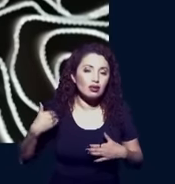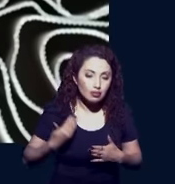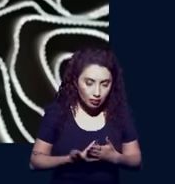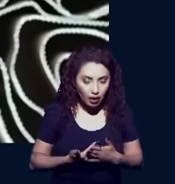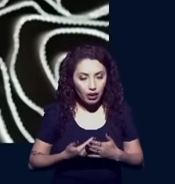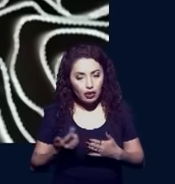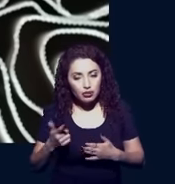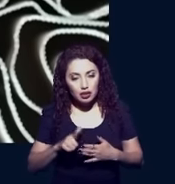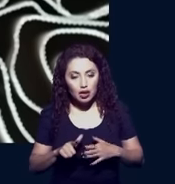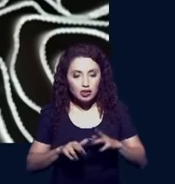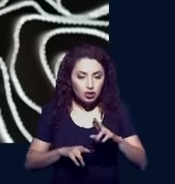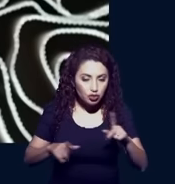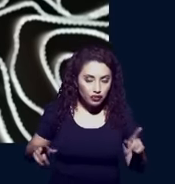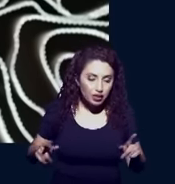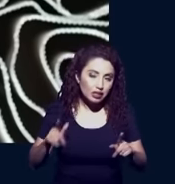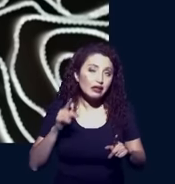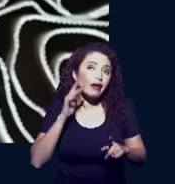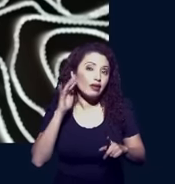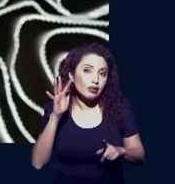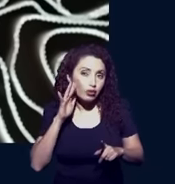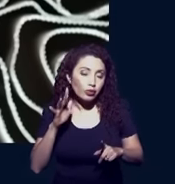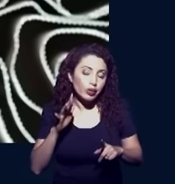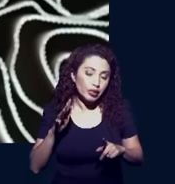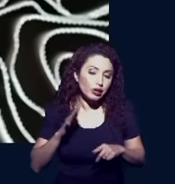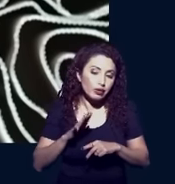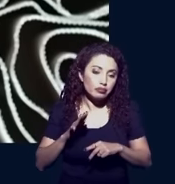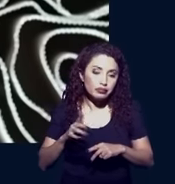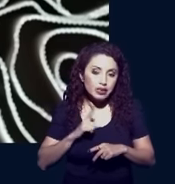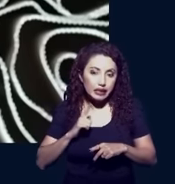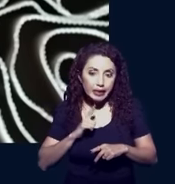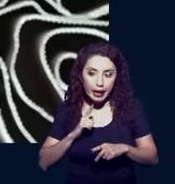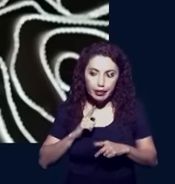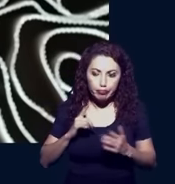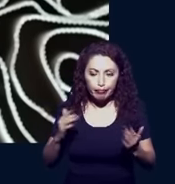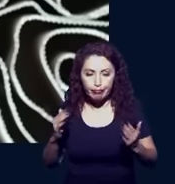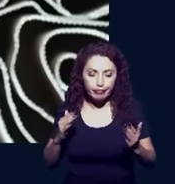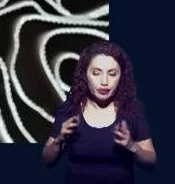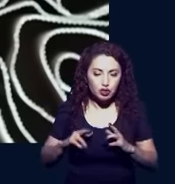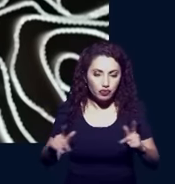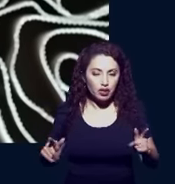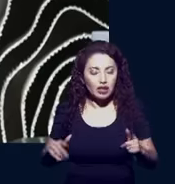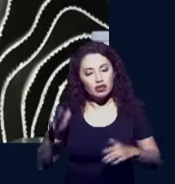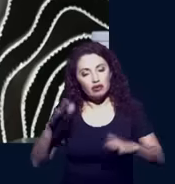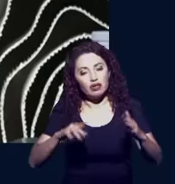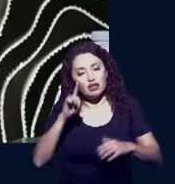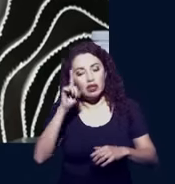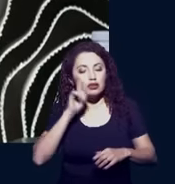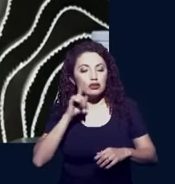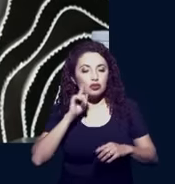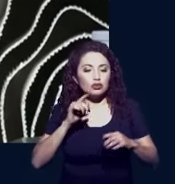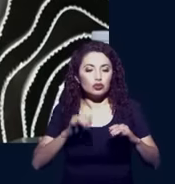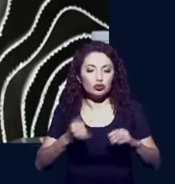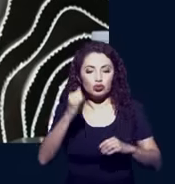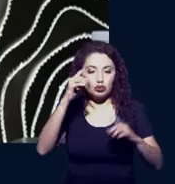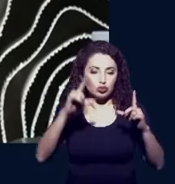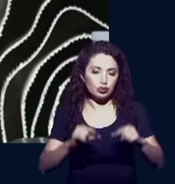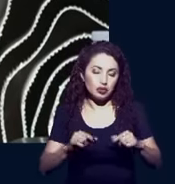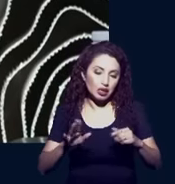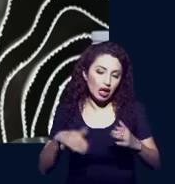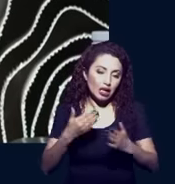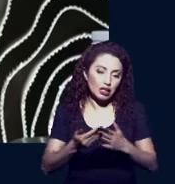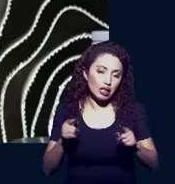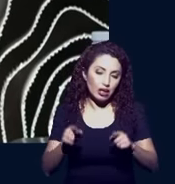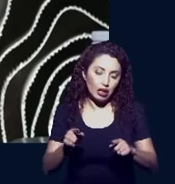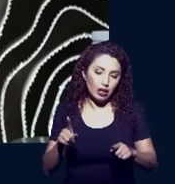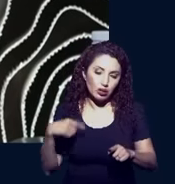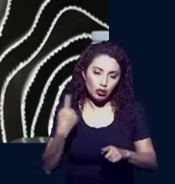diferença mas eu acho que quando ele começar chegando perto da diferença talvez tem alguma redução de juro nos Estados Unidos agora lá até lá a gente pode estar num outro nível de